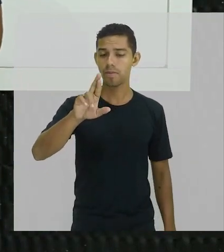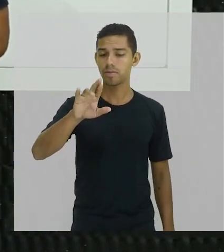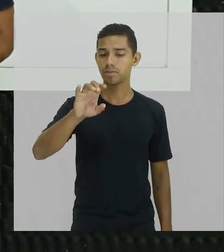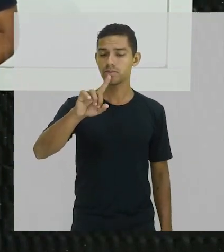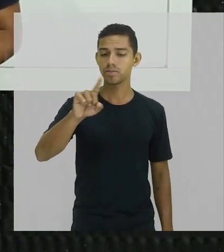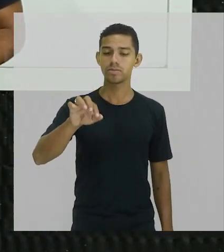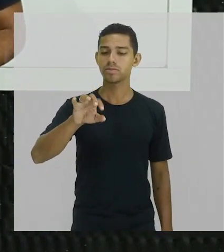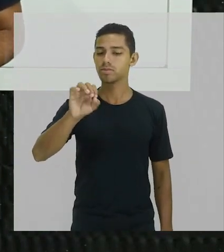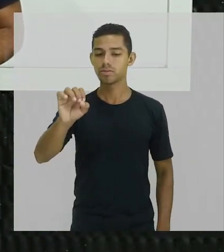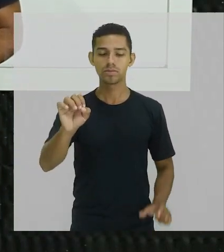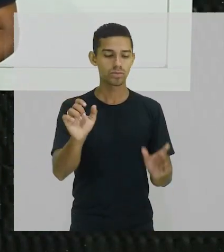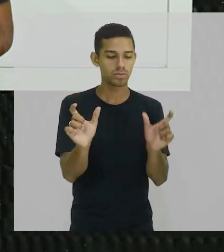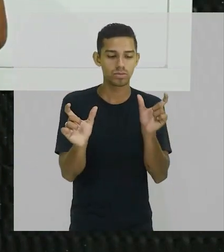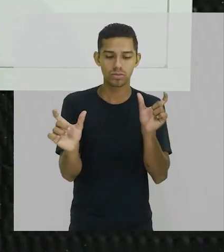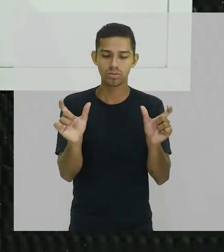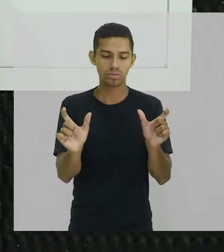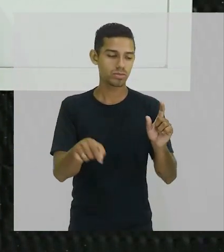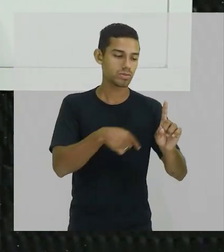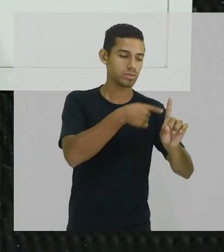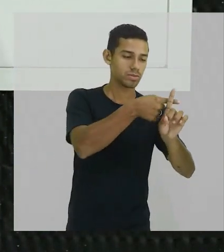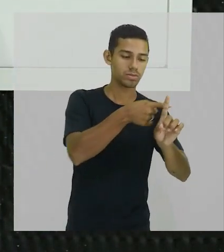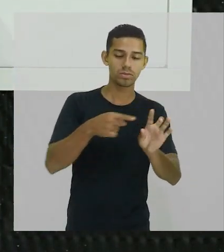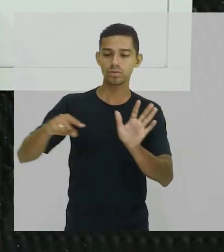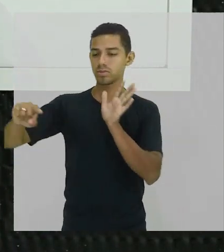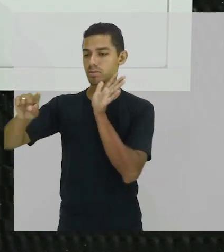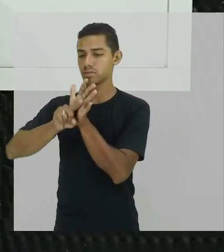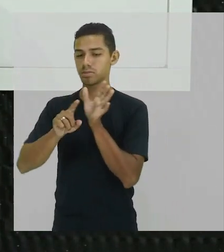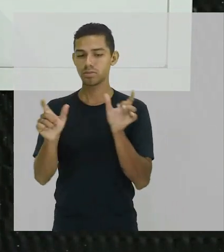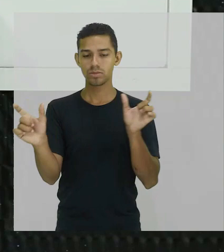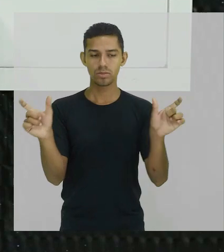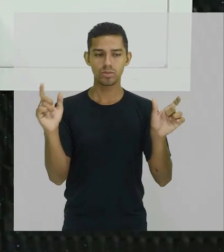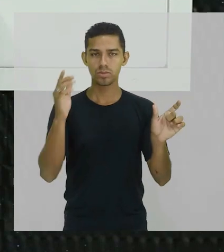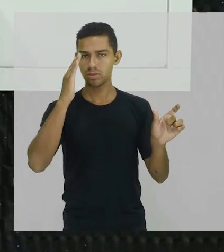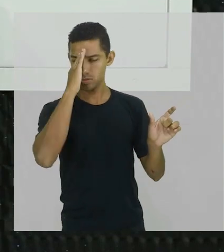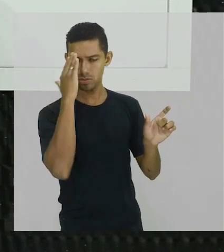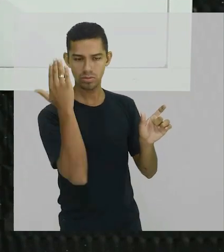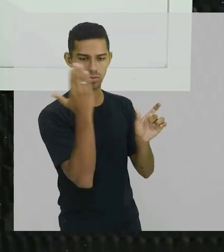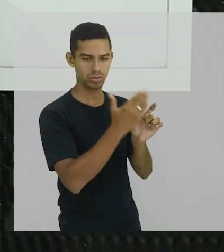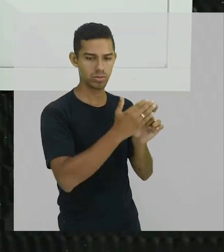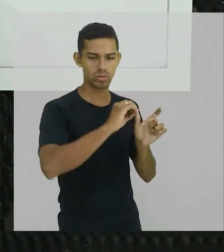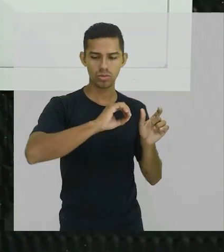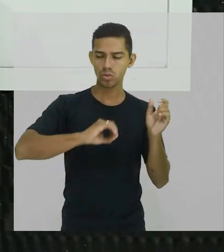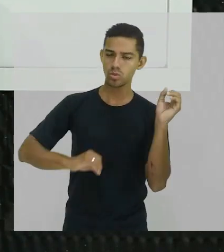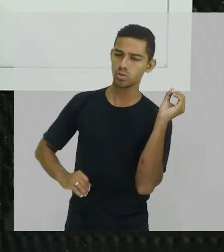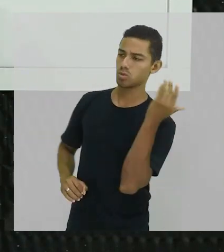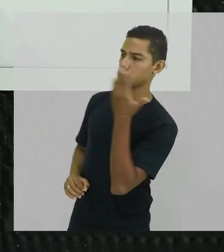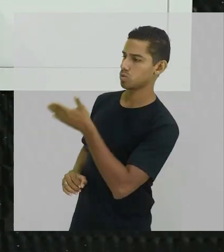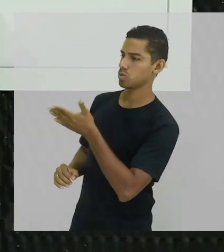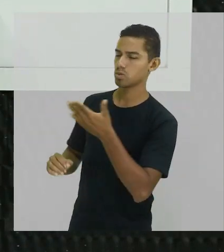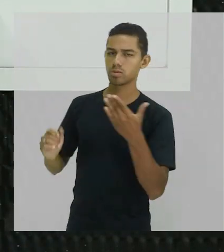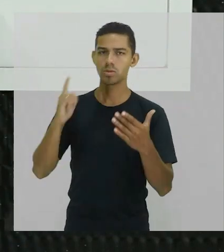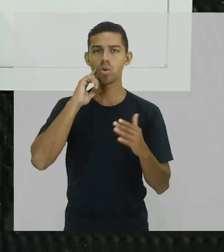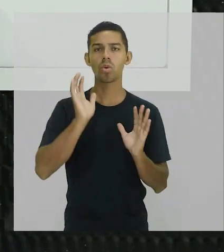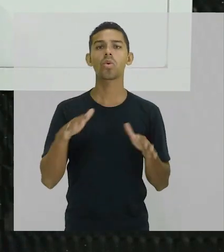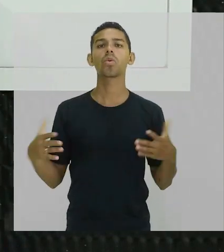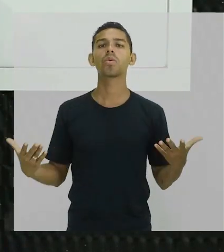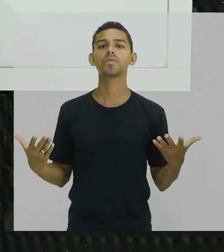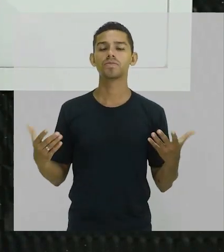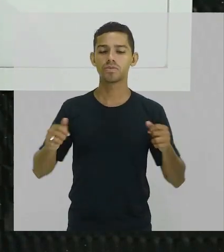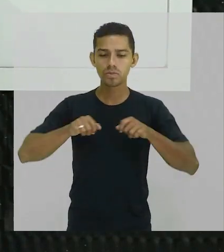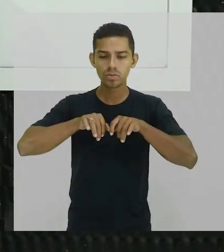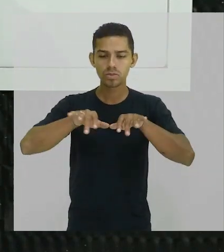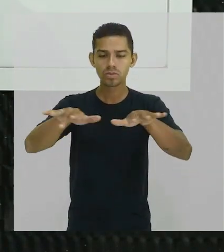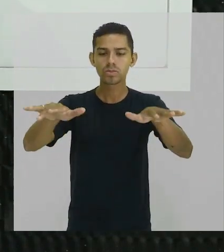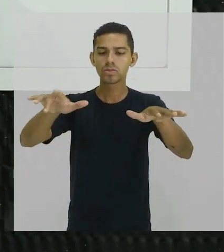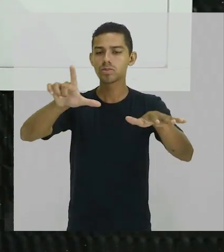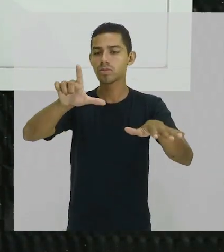certo? É a escolha de um sentido, né, uma direção ou um sentido de